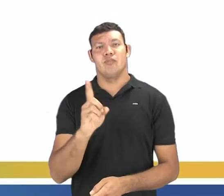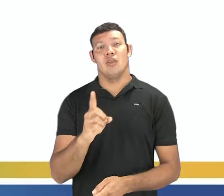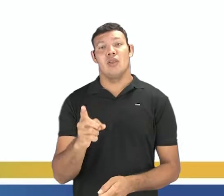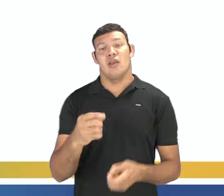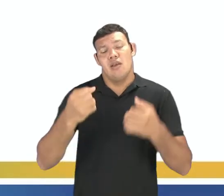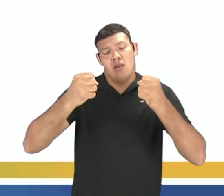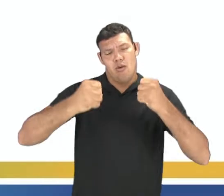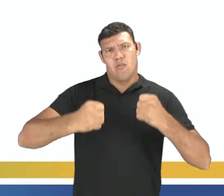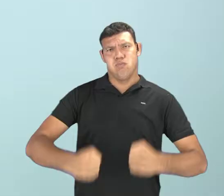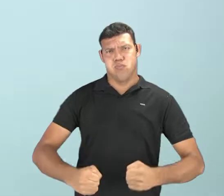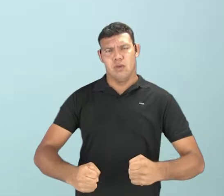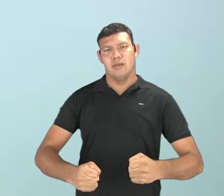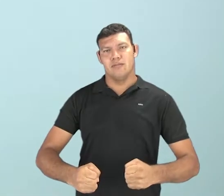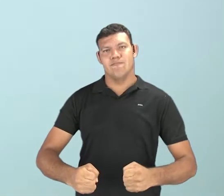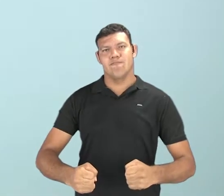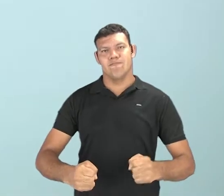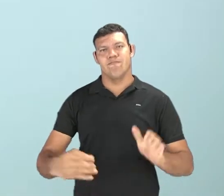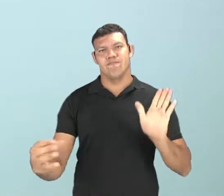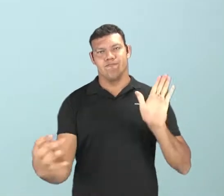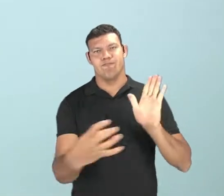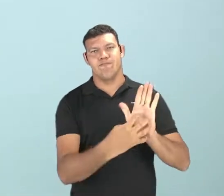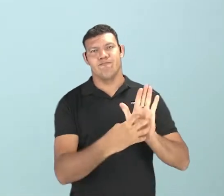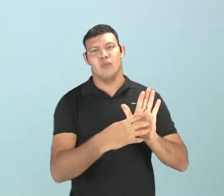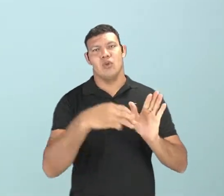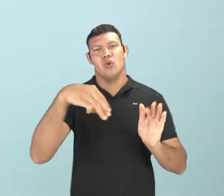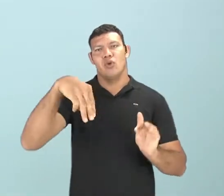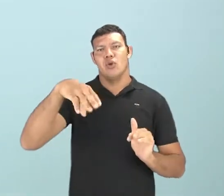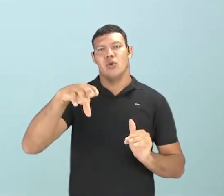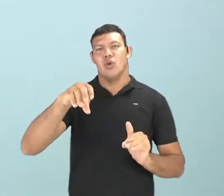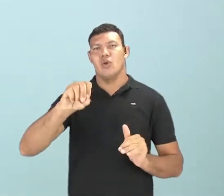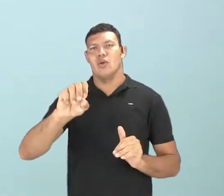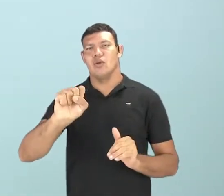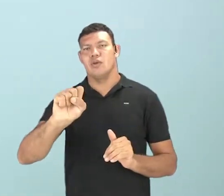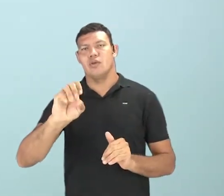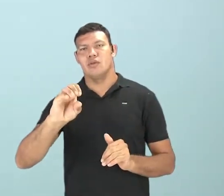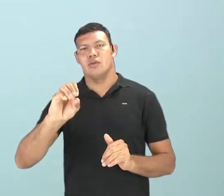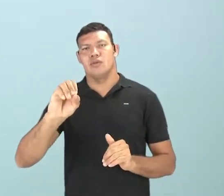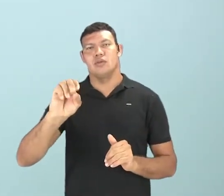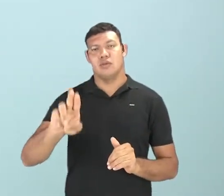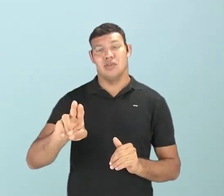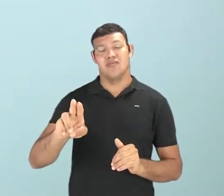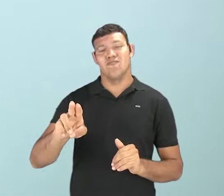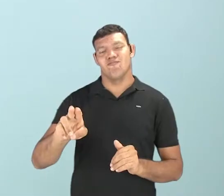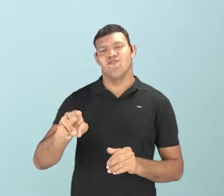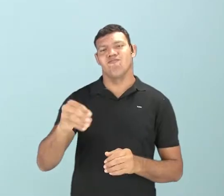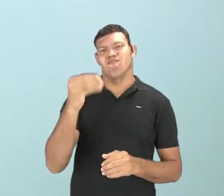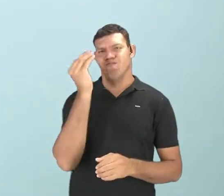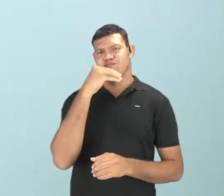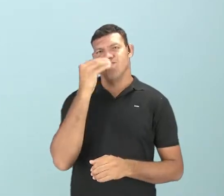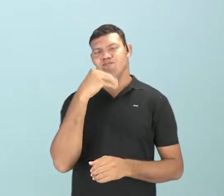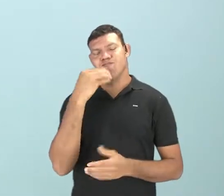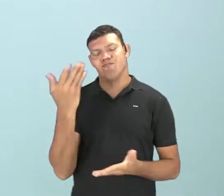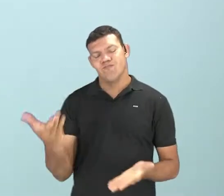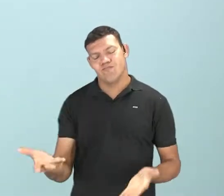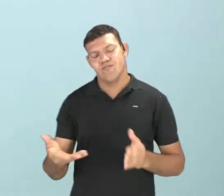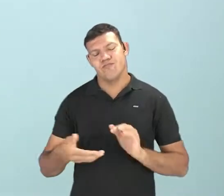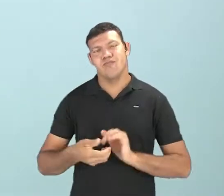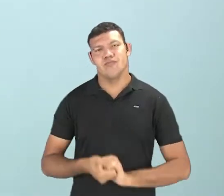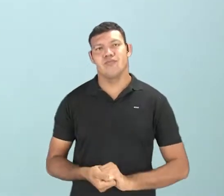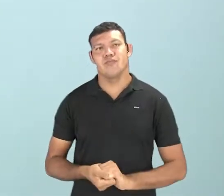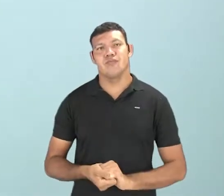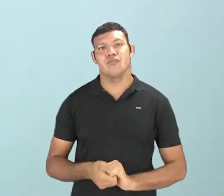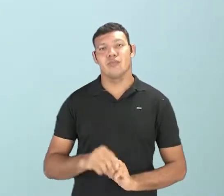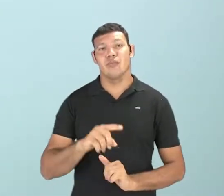poder central de Moscou, mas já demonstra a fragilidade da União Soviética.